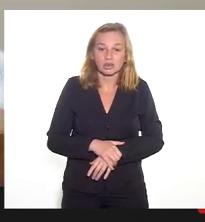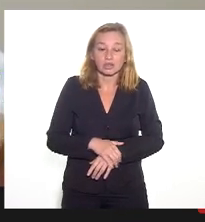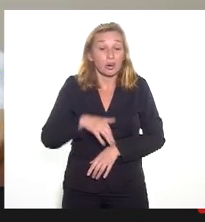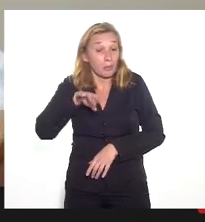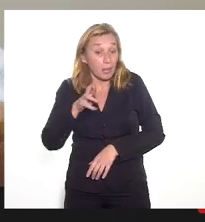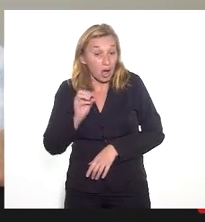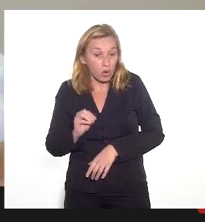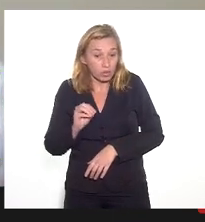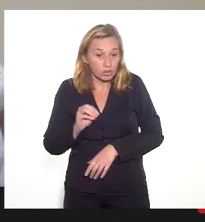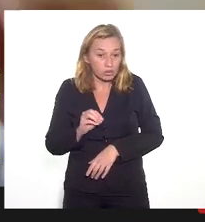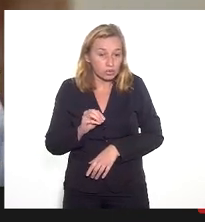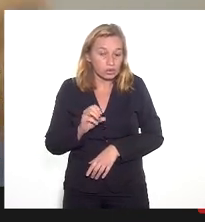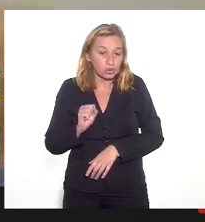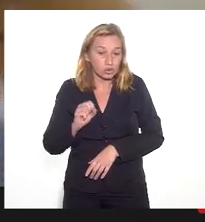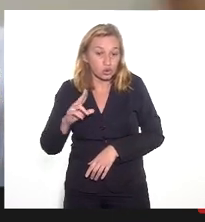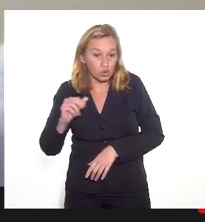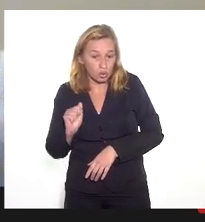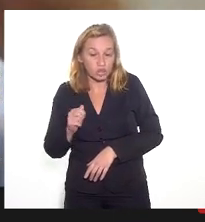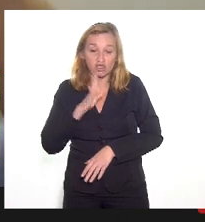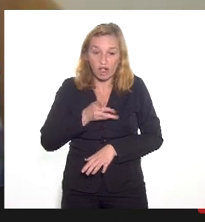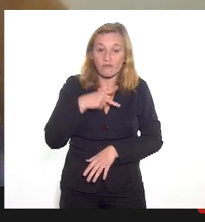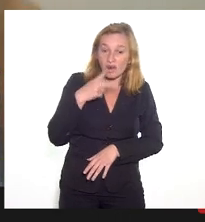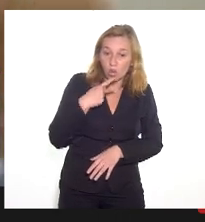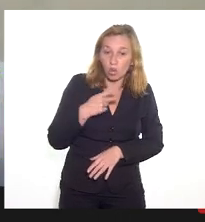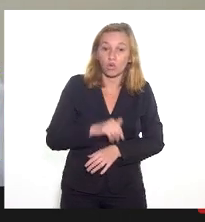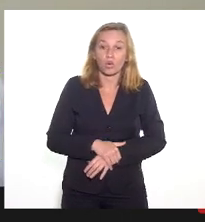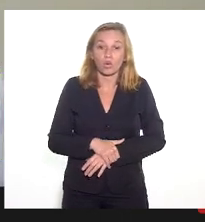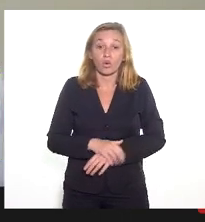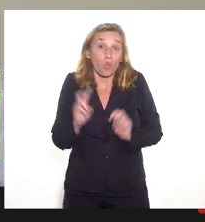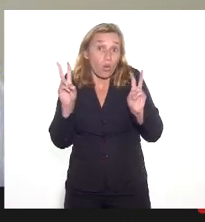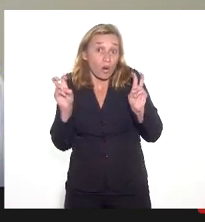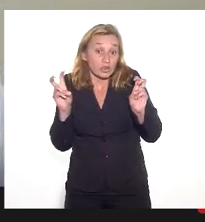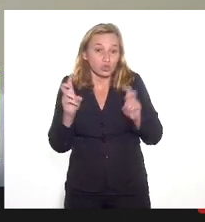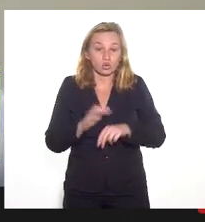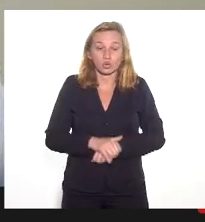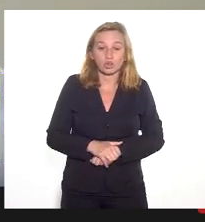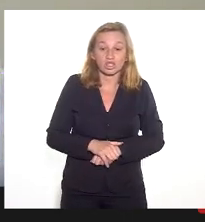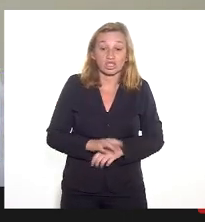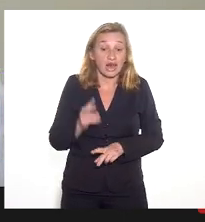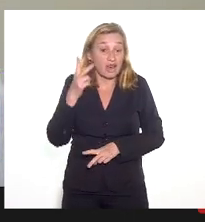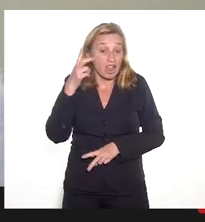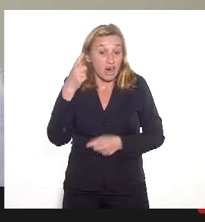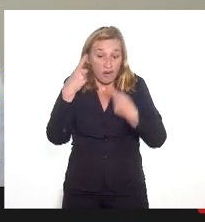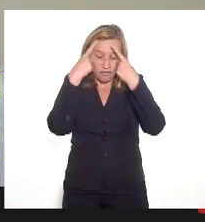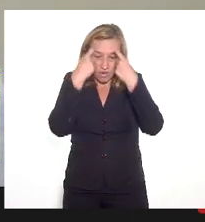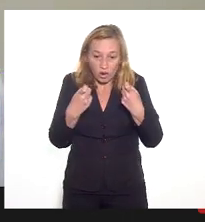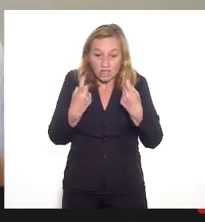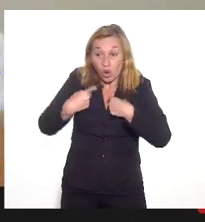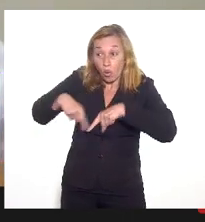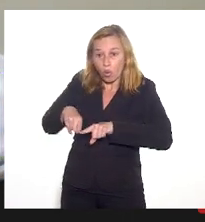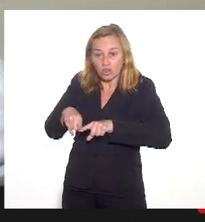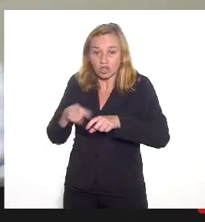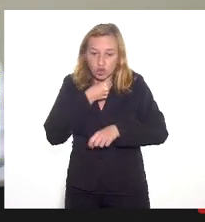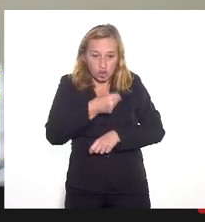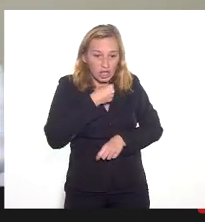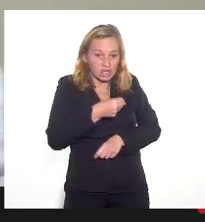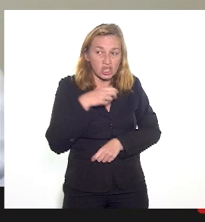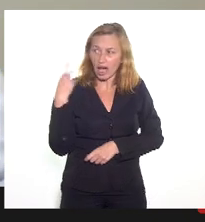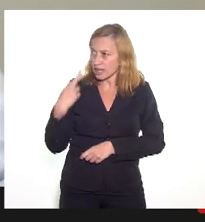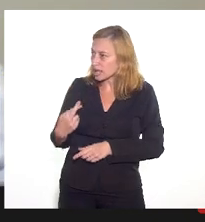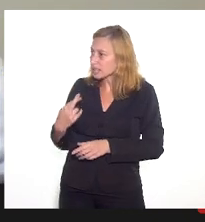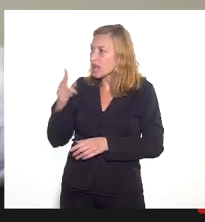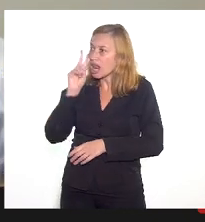o Mário Souza mencionou, já tinha aparecido também, a questão da violência cometida contra os jornalistas. A Renata lembrou a lei que